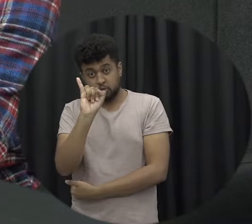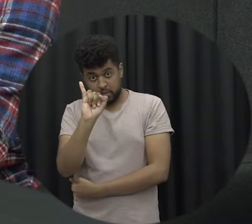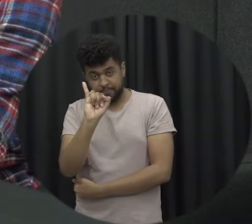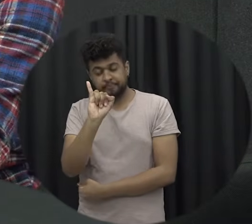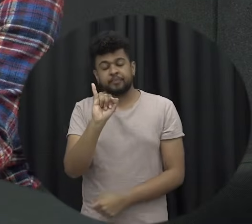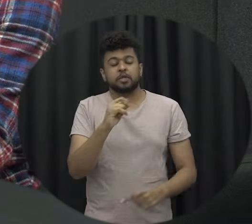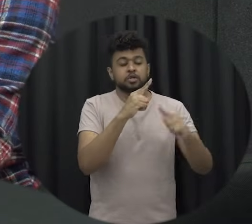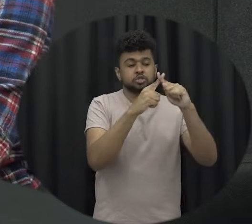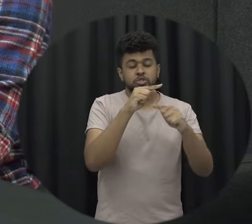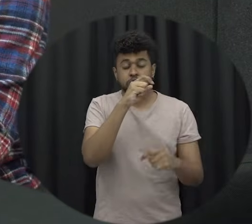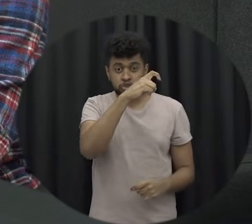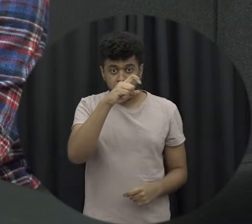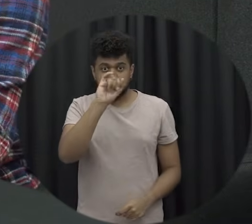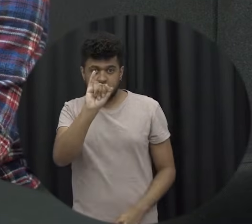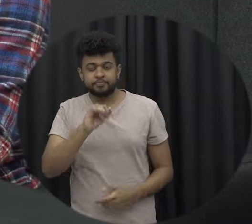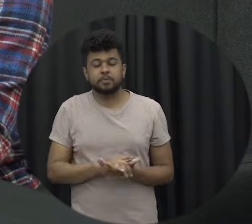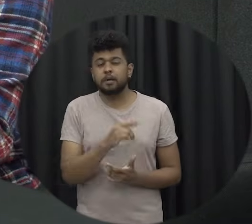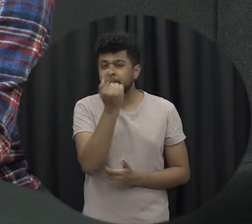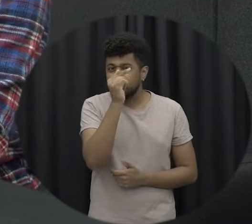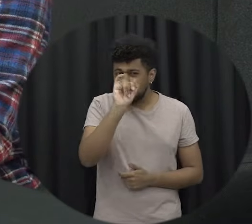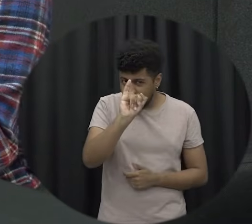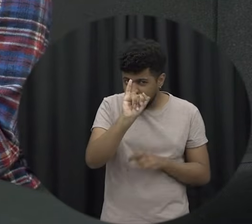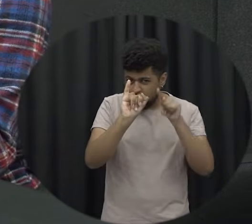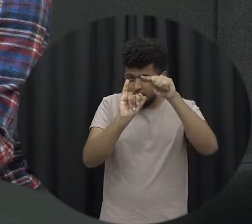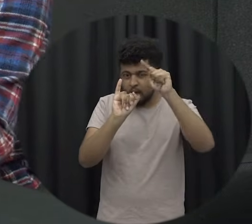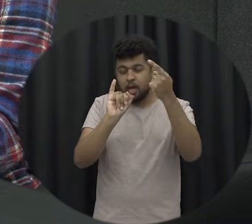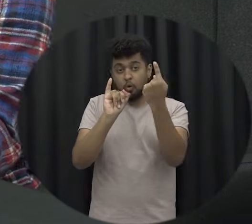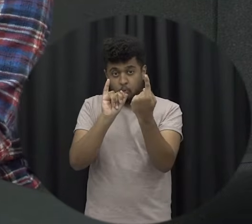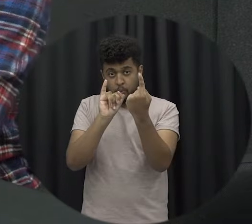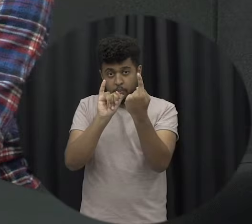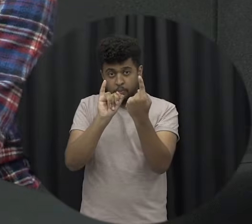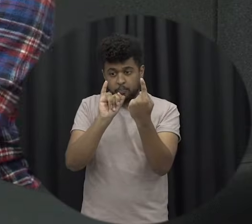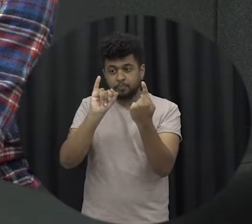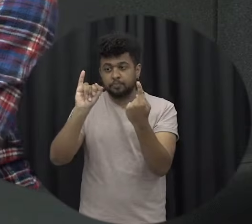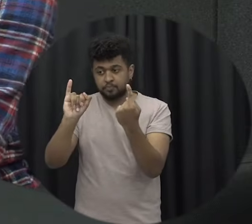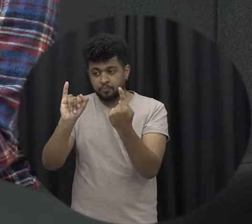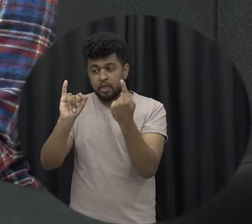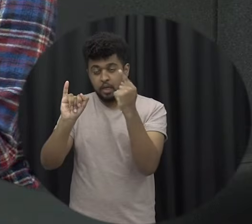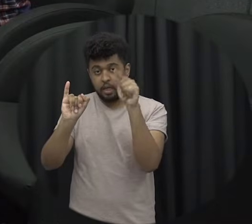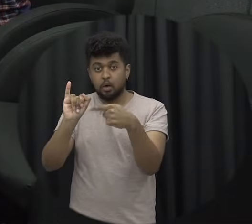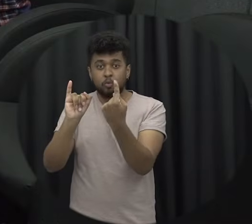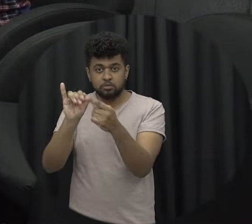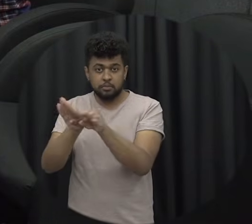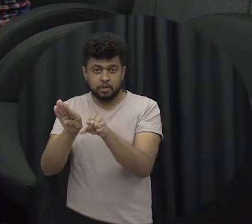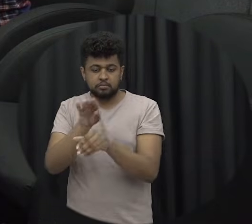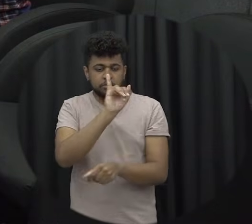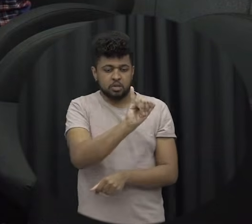i é 1, o segundo número i, o segundo i é um número 1 também, né? Não importa a posição